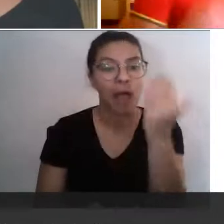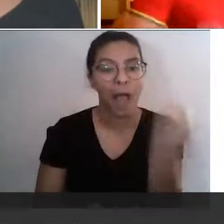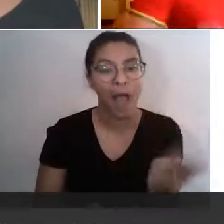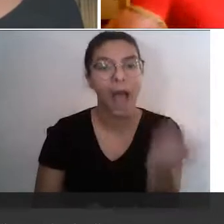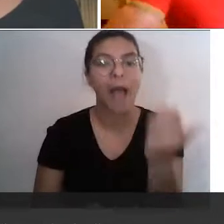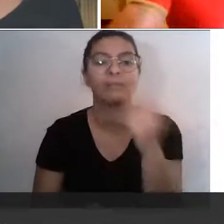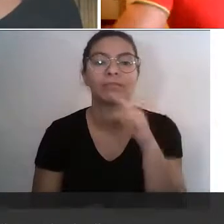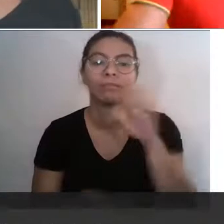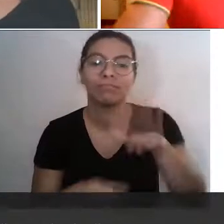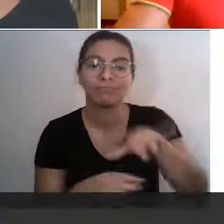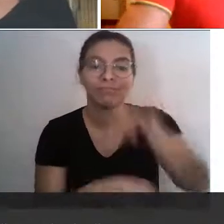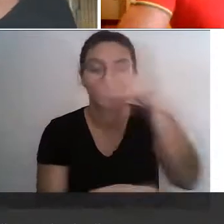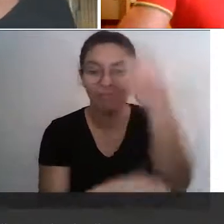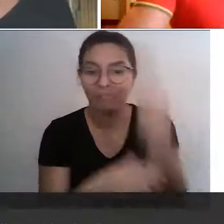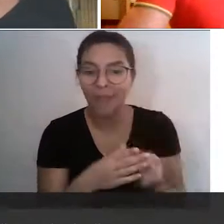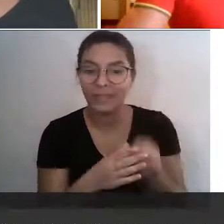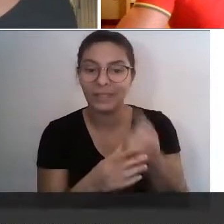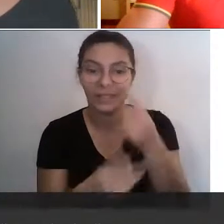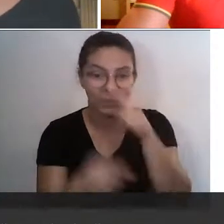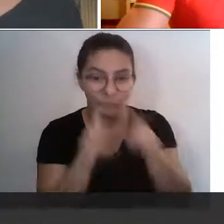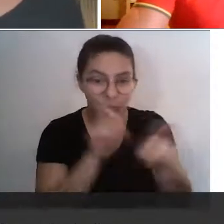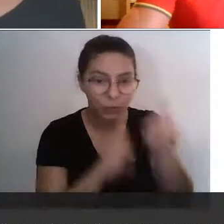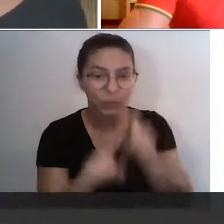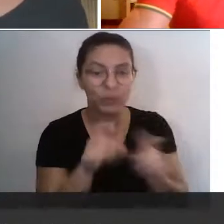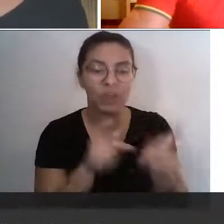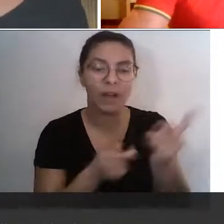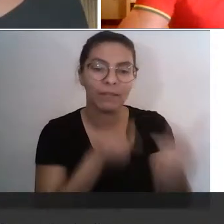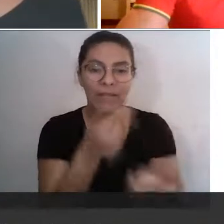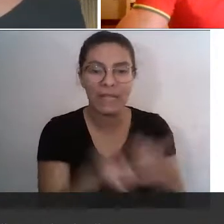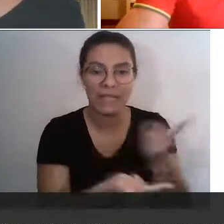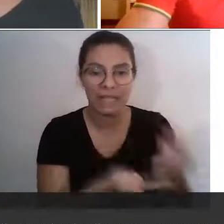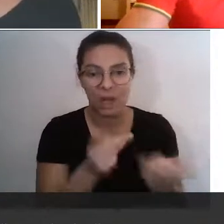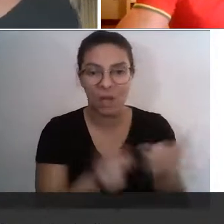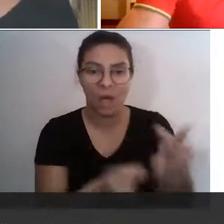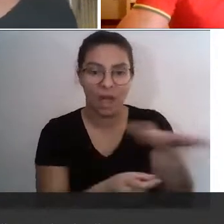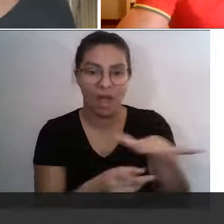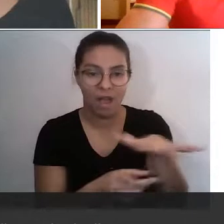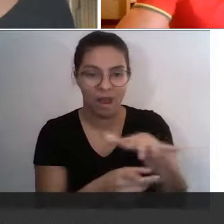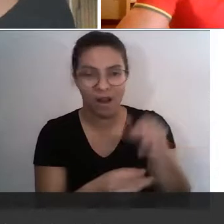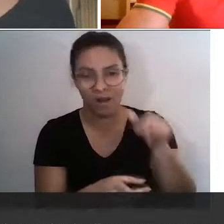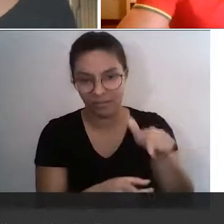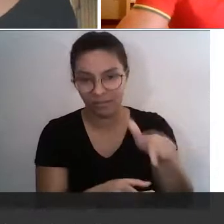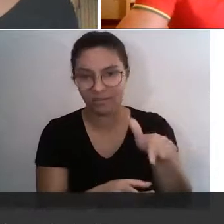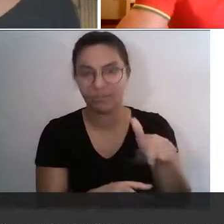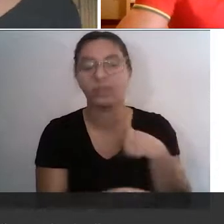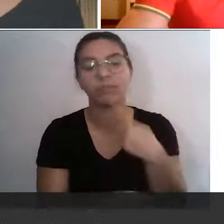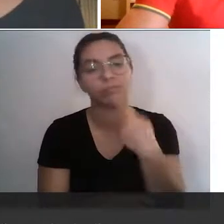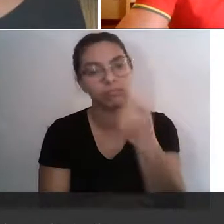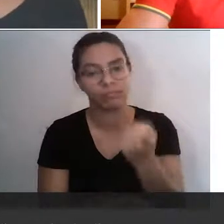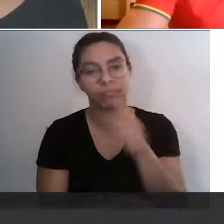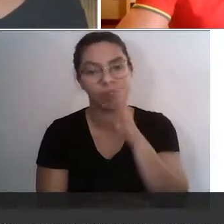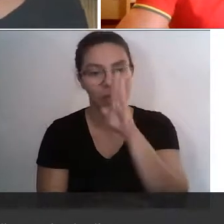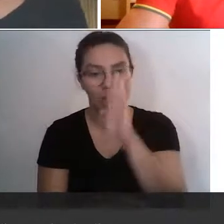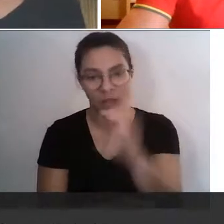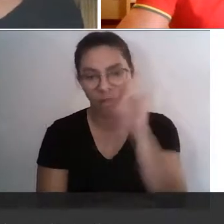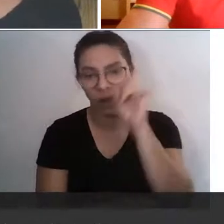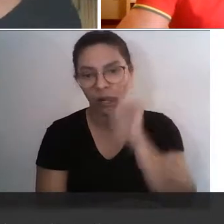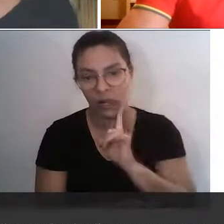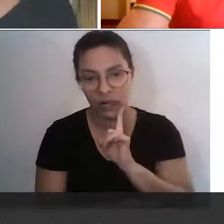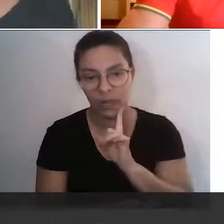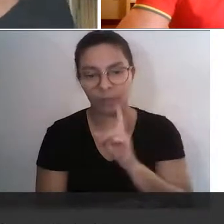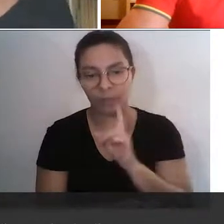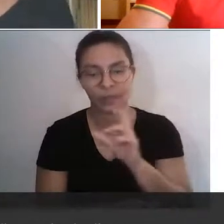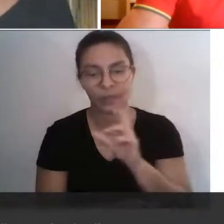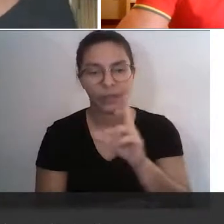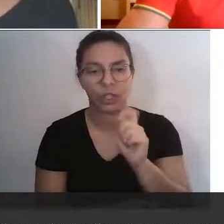basquete, mas com larga experiência na área, coloco esta questão a si, Regina,